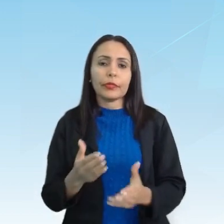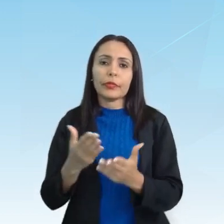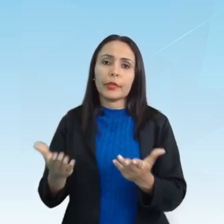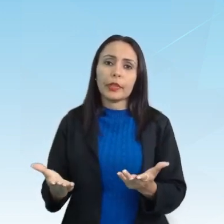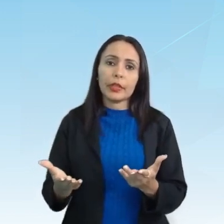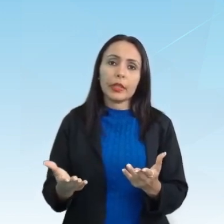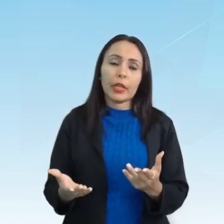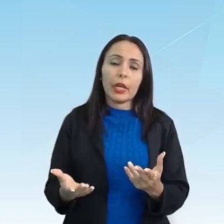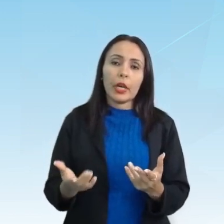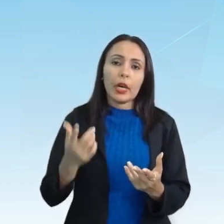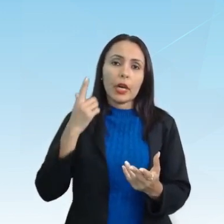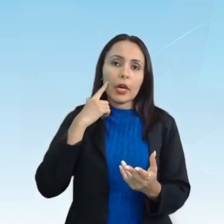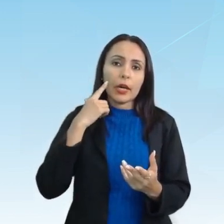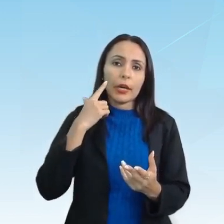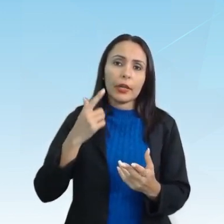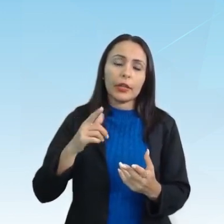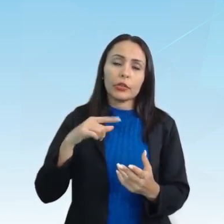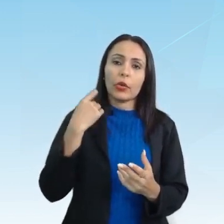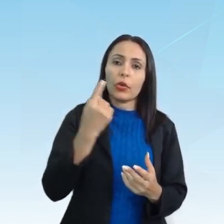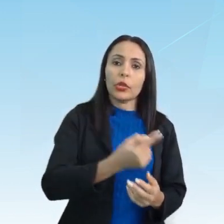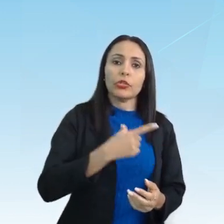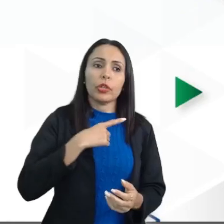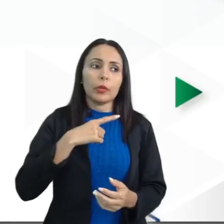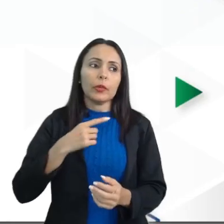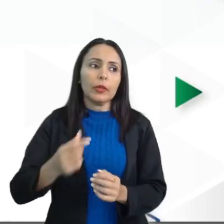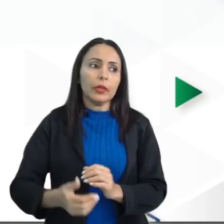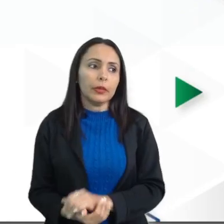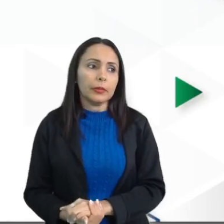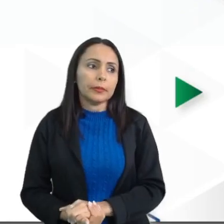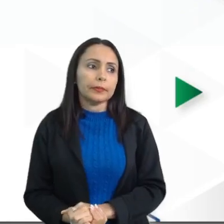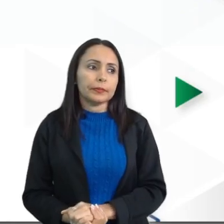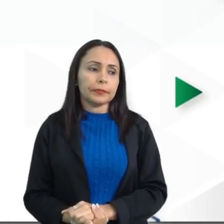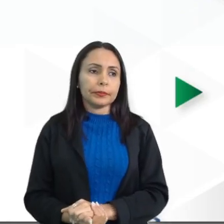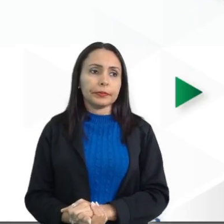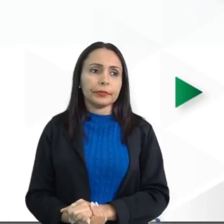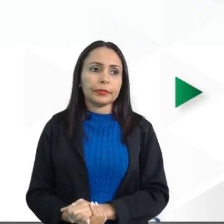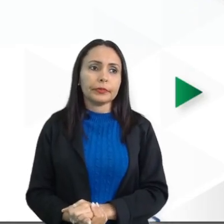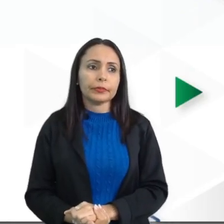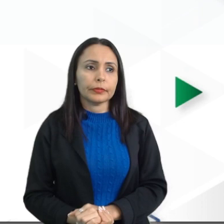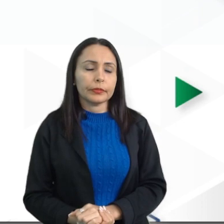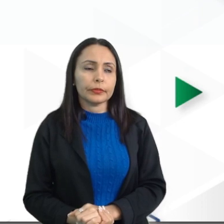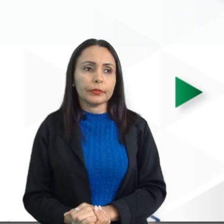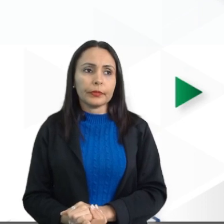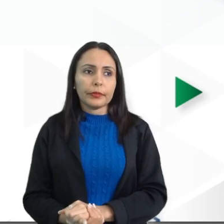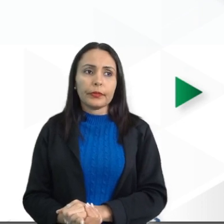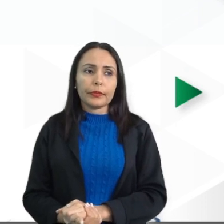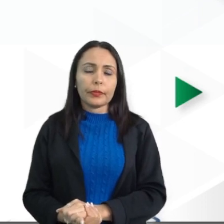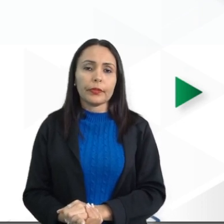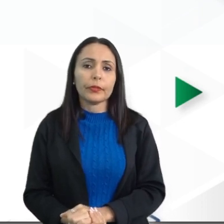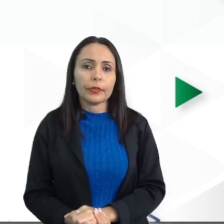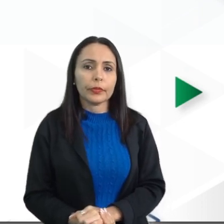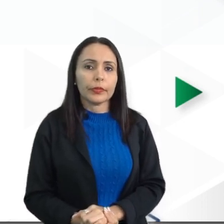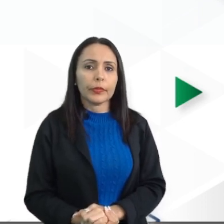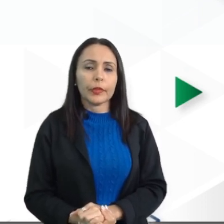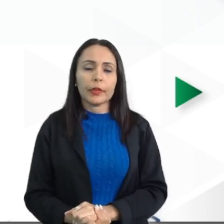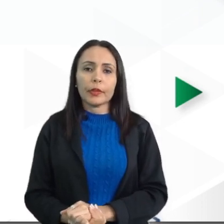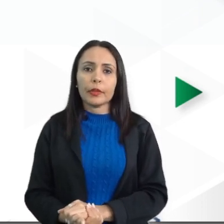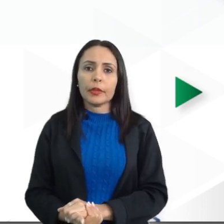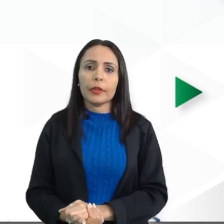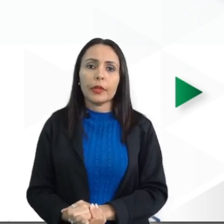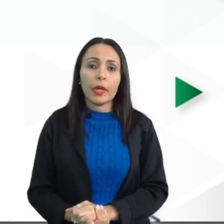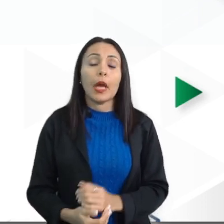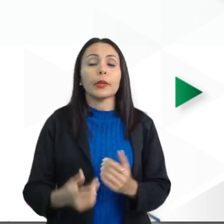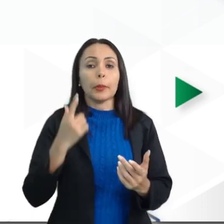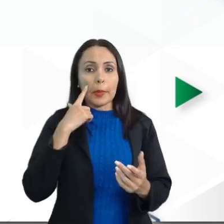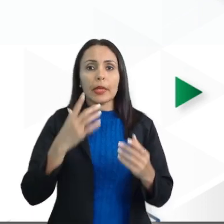artigo exigido pelo nome. E nós temos aqui, voltando ao verbo assistir, assistir, caber, no sentido de caber, pede